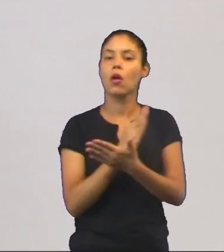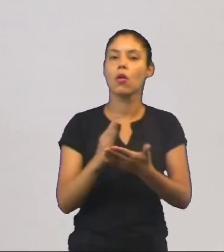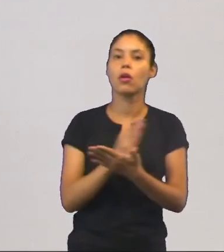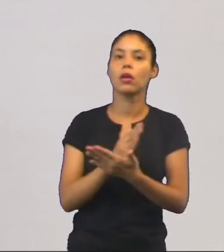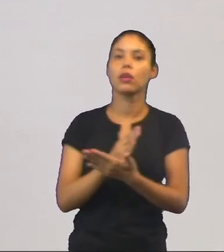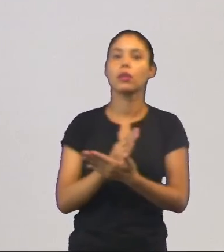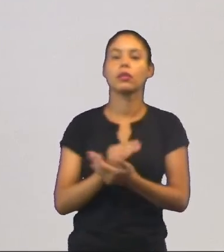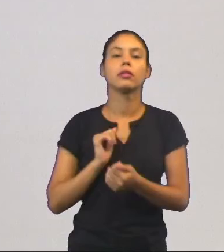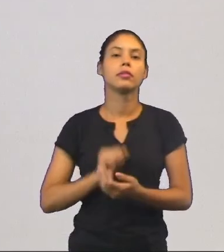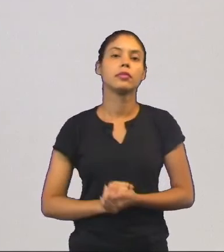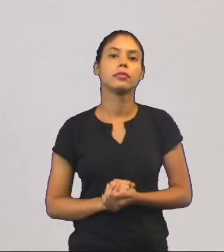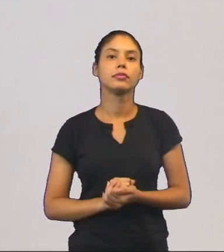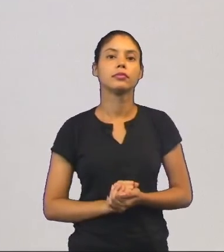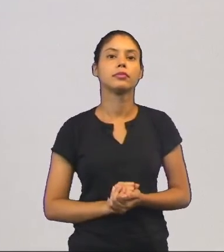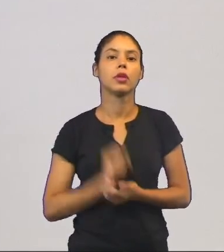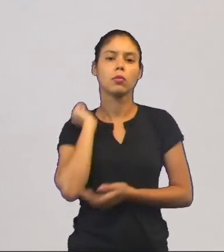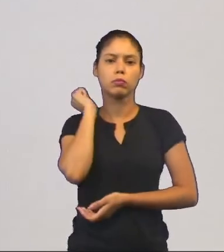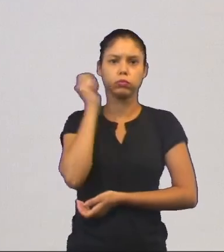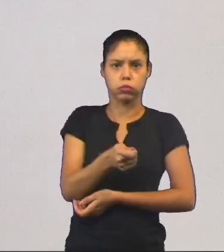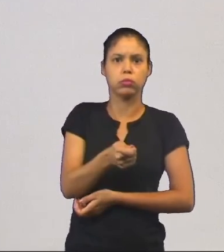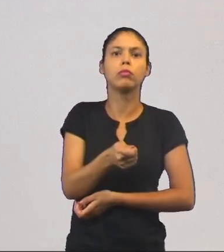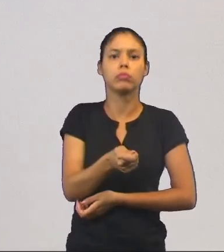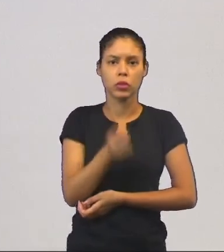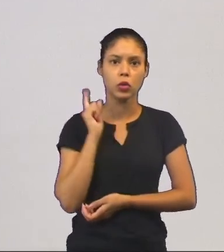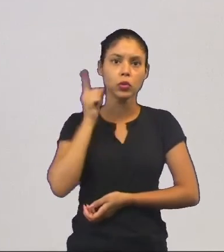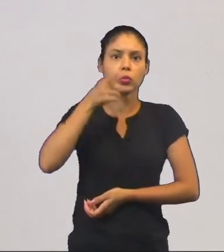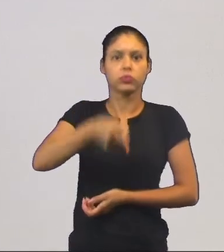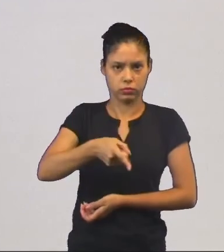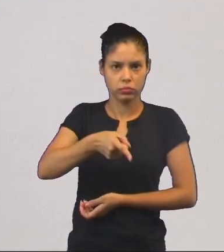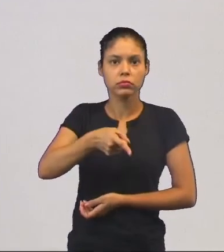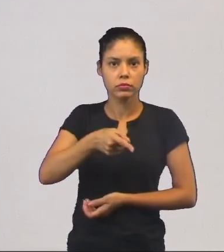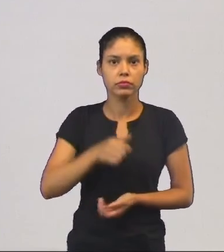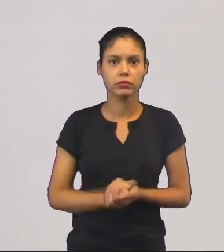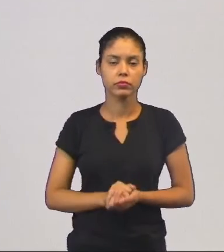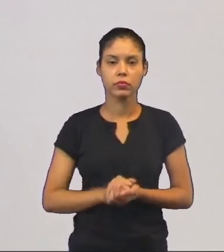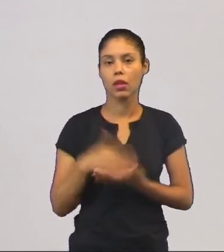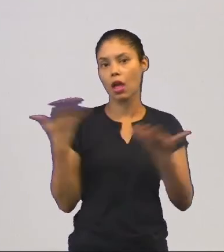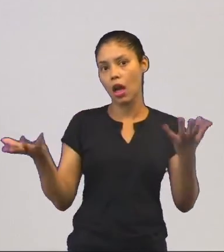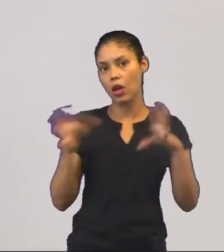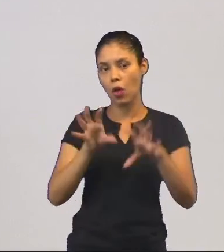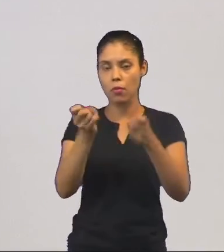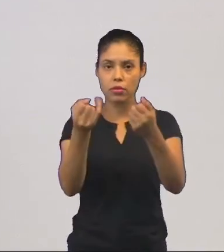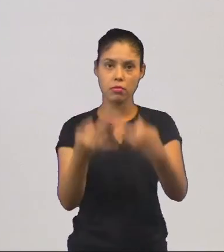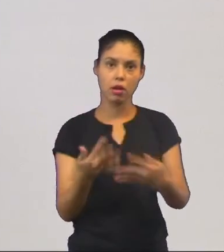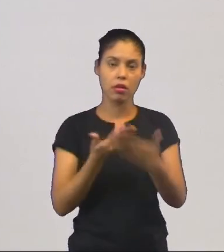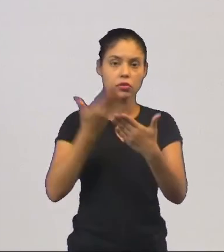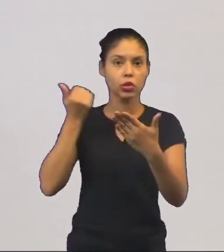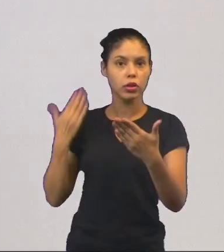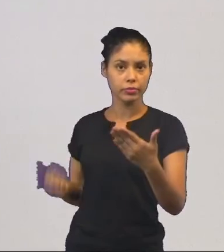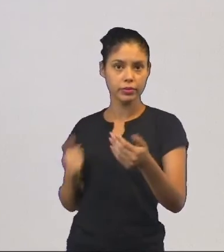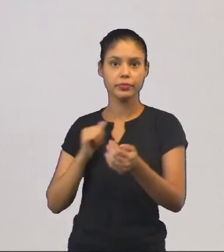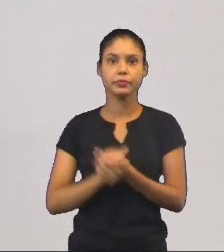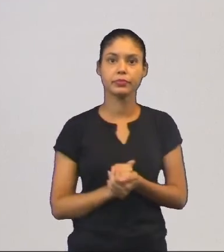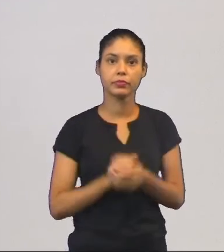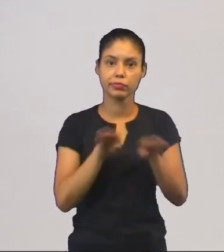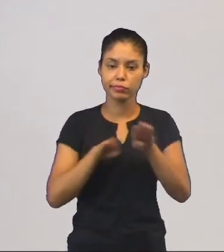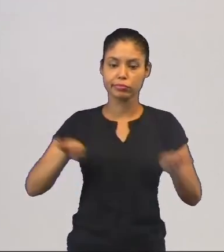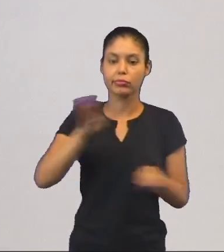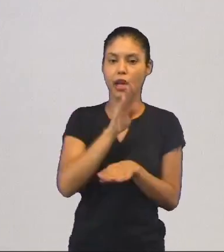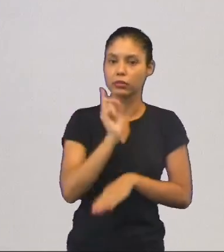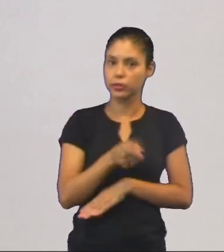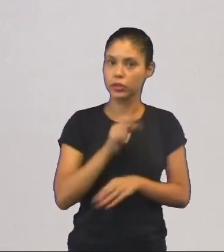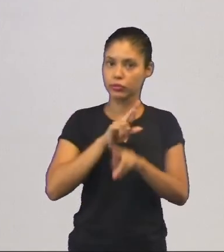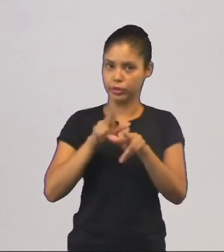que é extremamente autoritário, abusivo, da forma que eu explicava anteriormente a todos